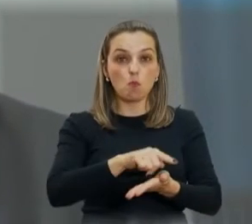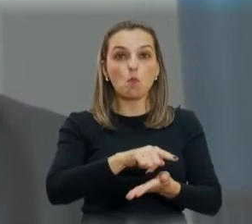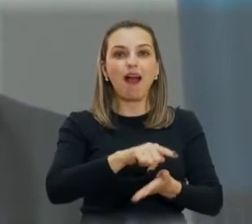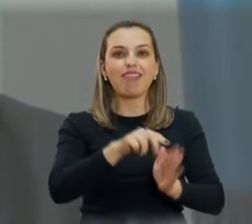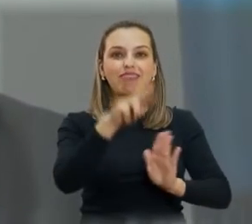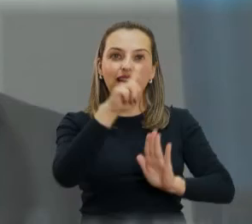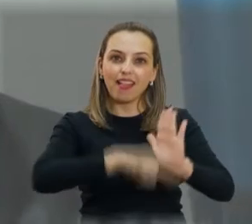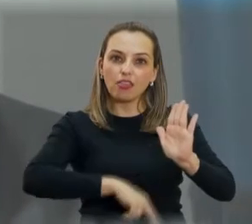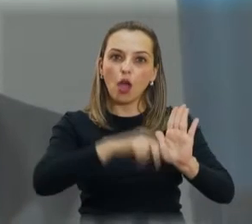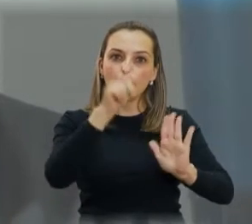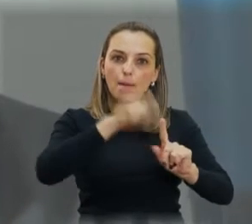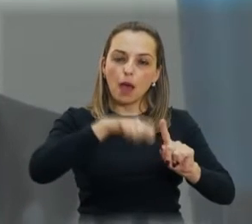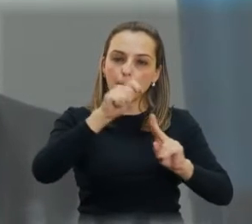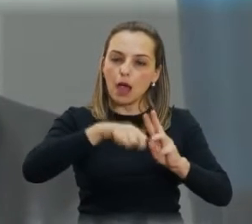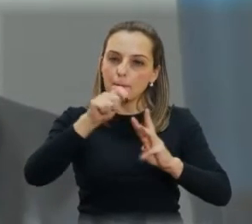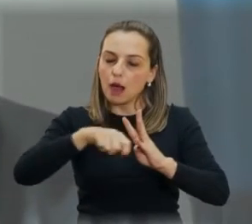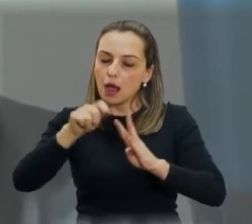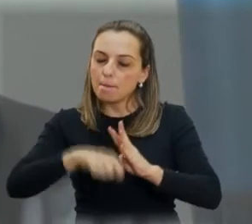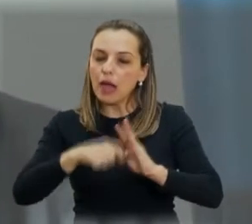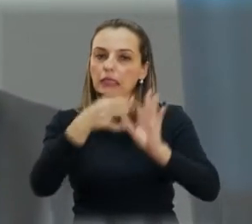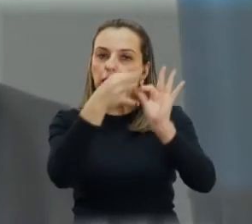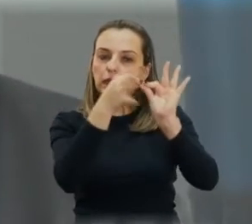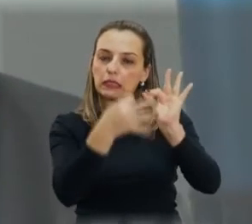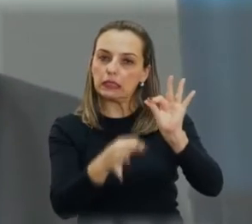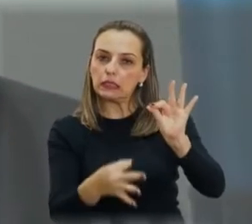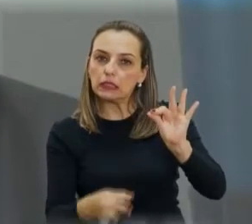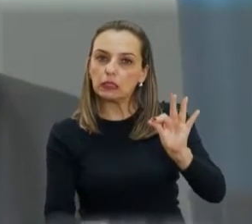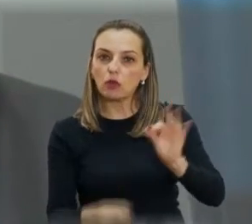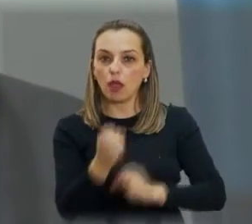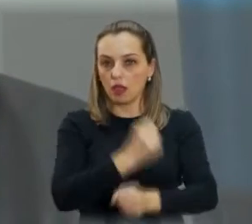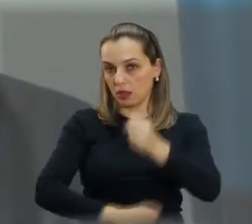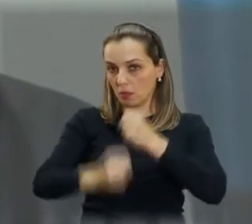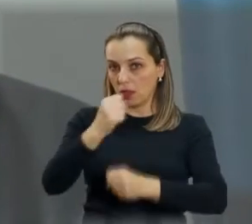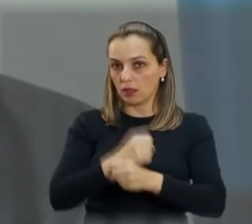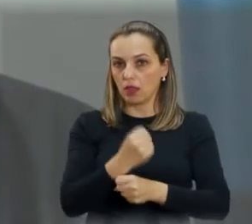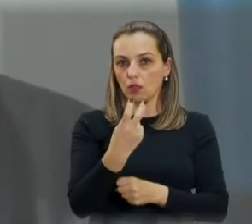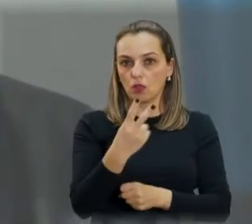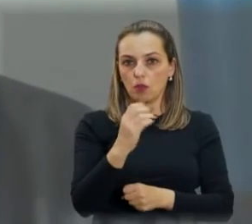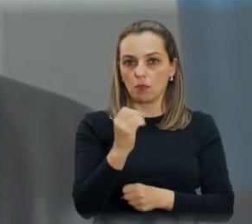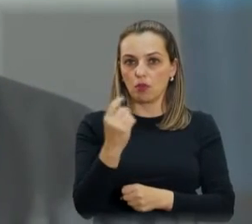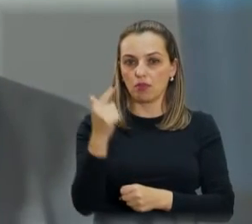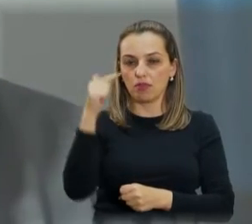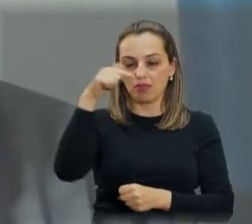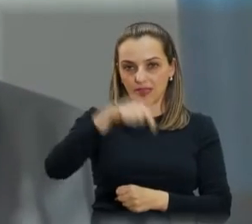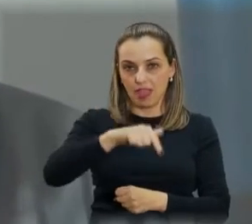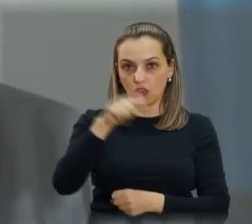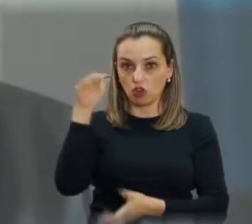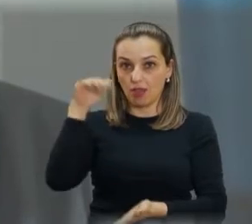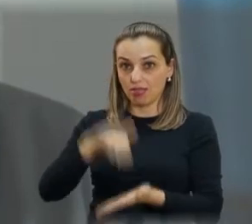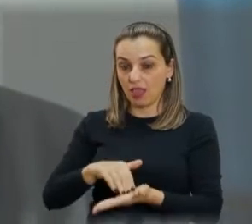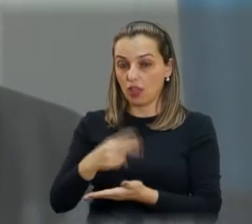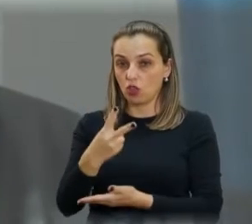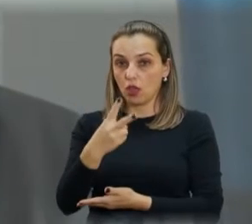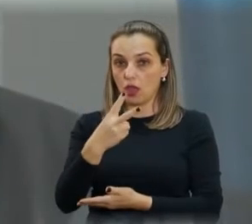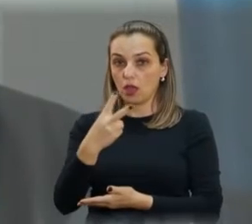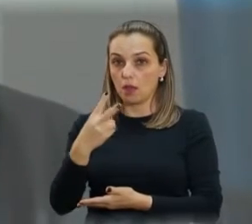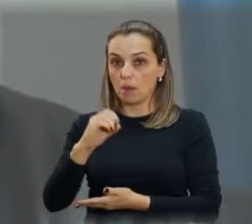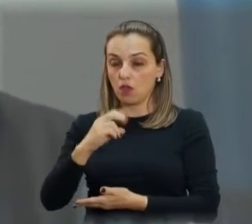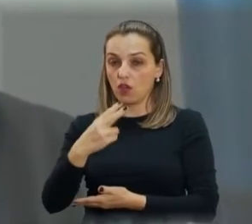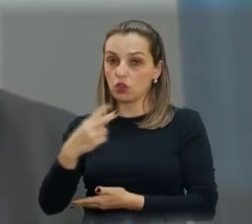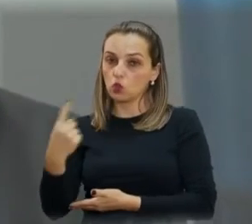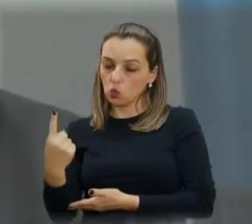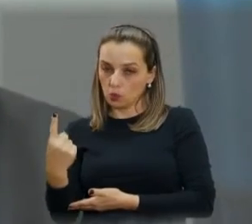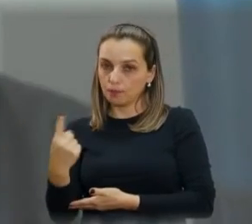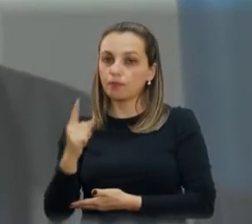mês da arrecadação da praça de pedágio nos anos de 2017, 18, 19, 20 e 21 até o momento,